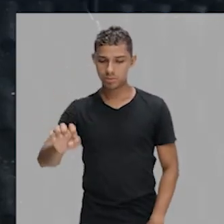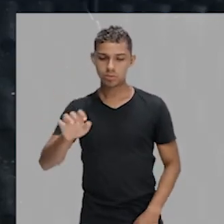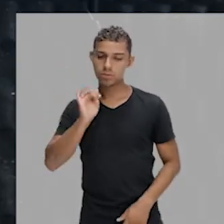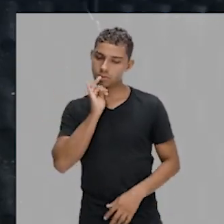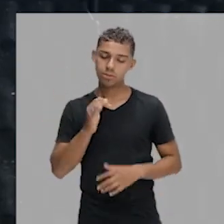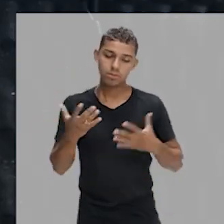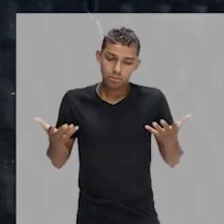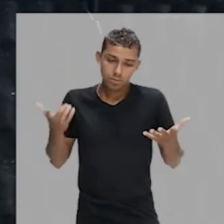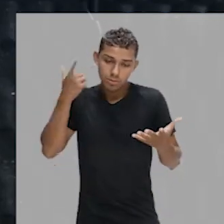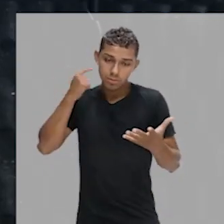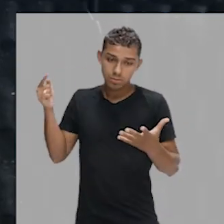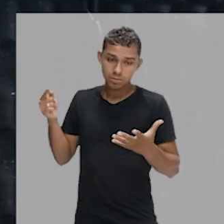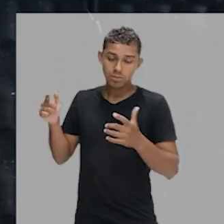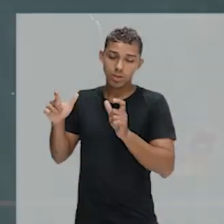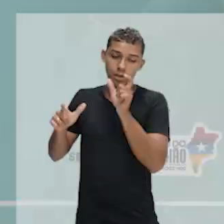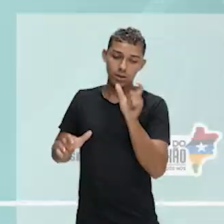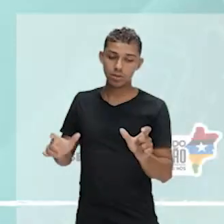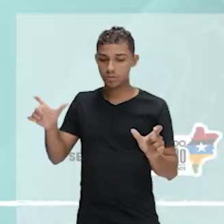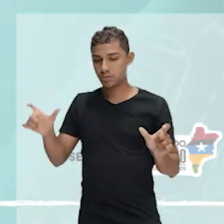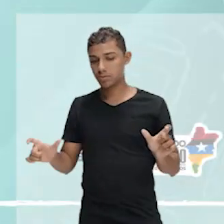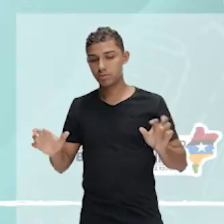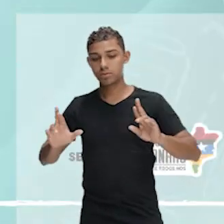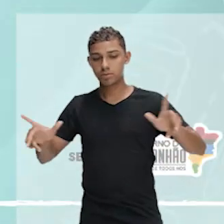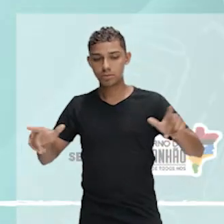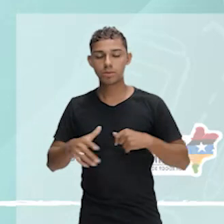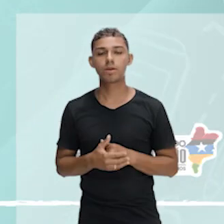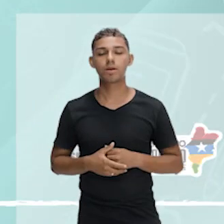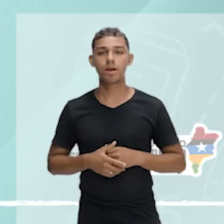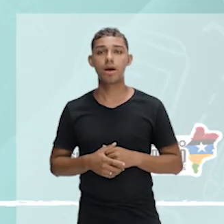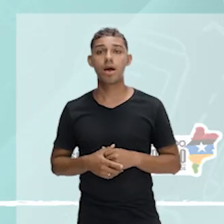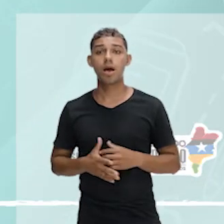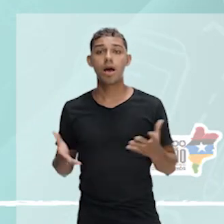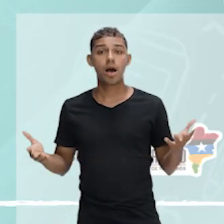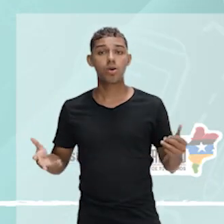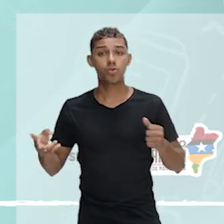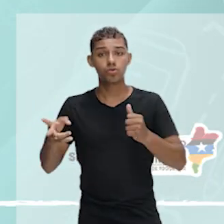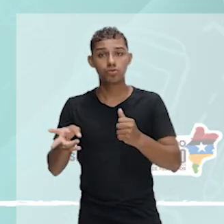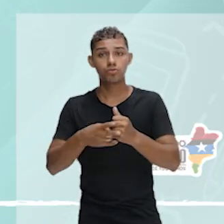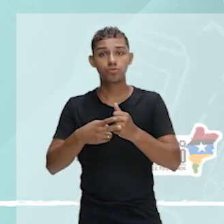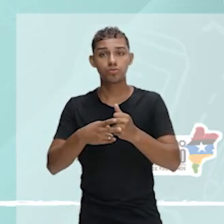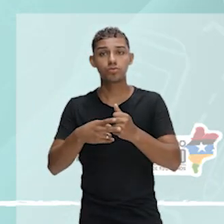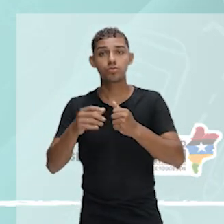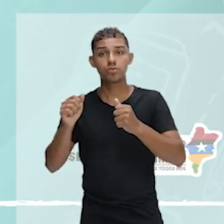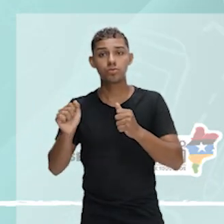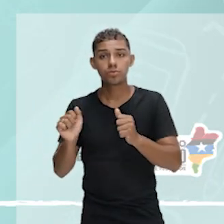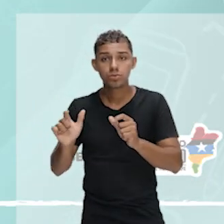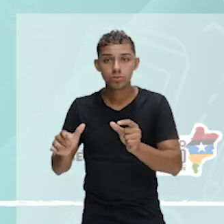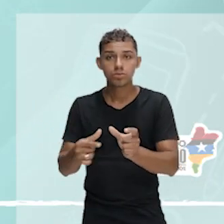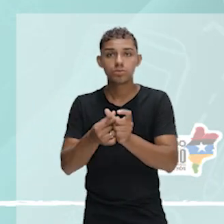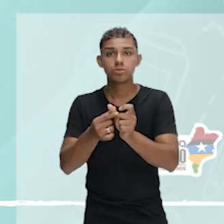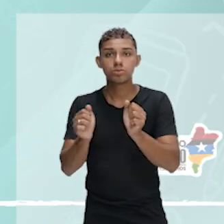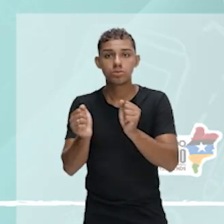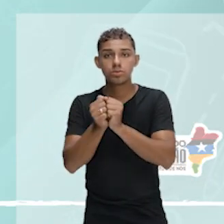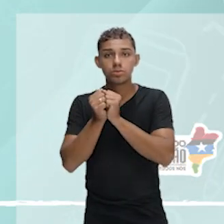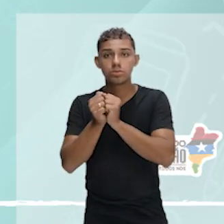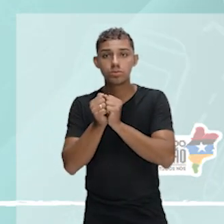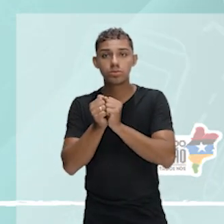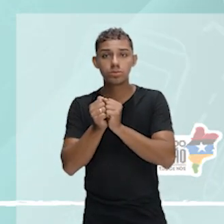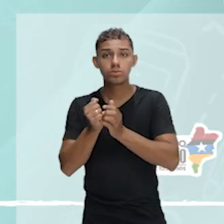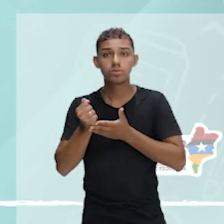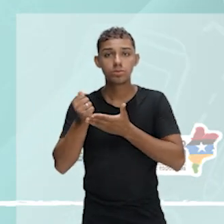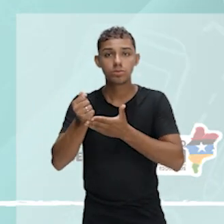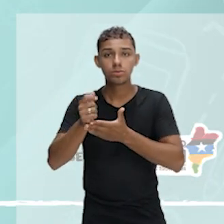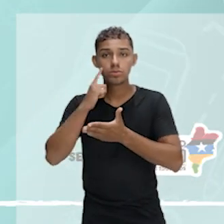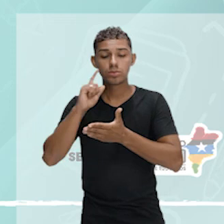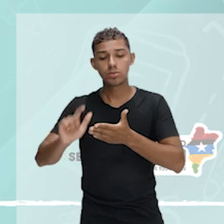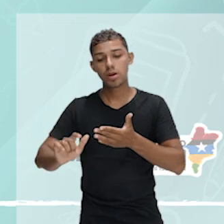certo? Já os verbos auxiliares é um conceito que nós temos na língua inglesa, um aspecto que nós temos na